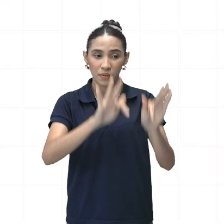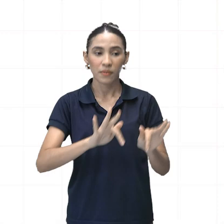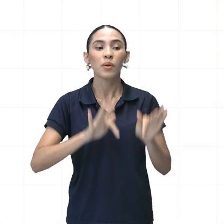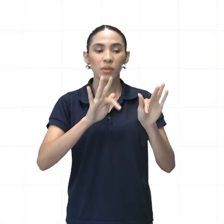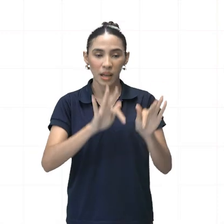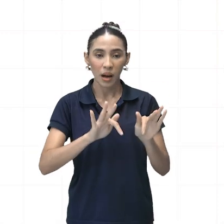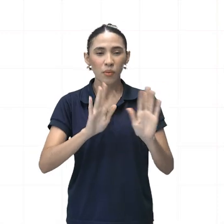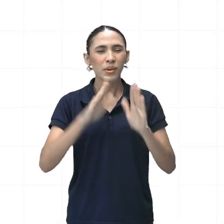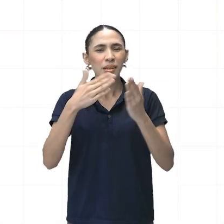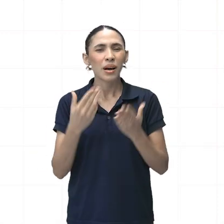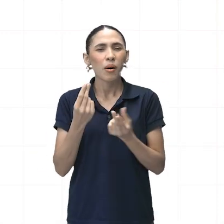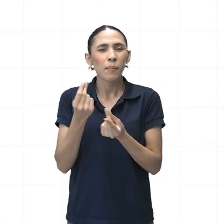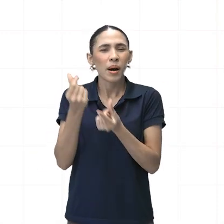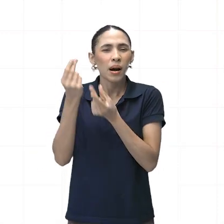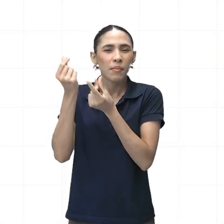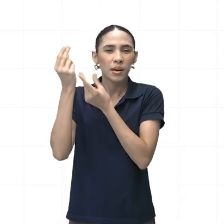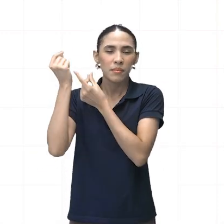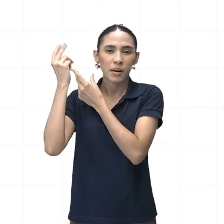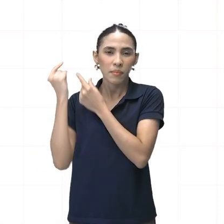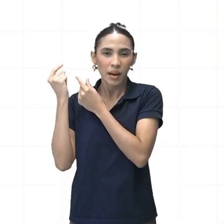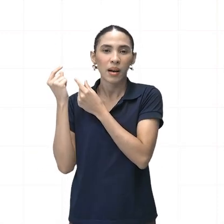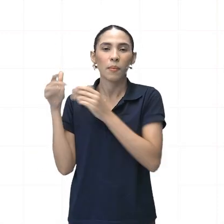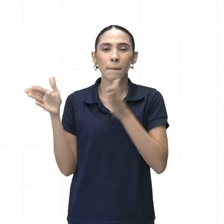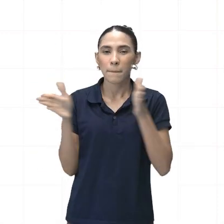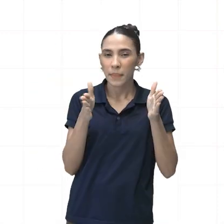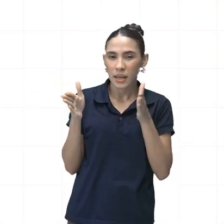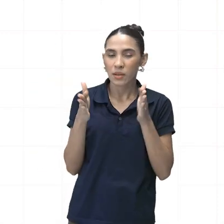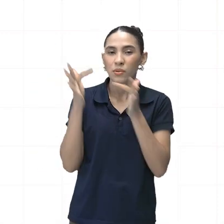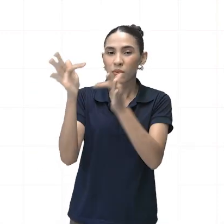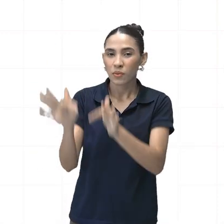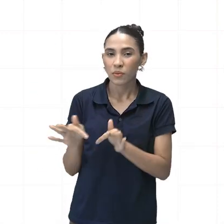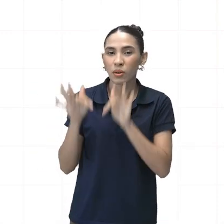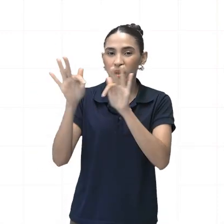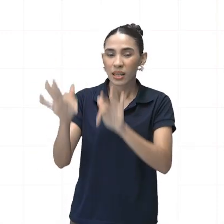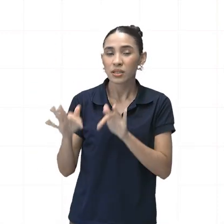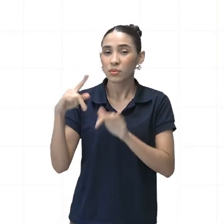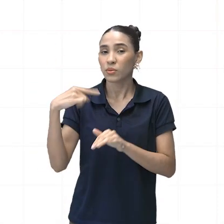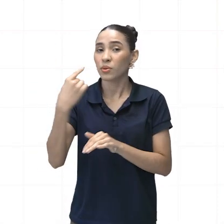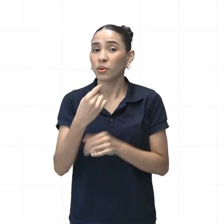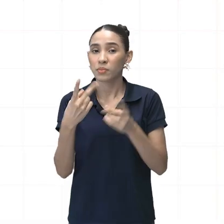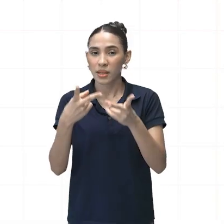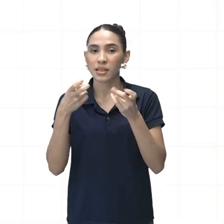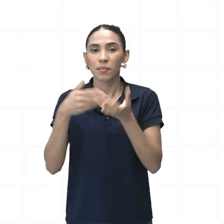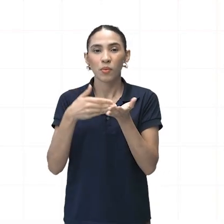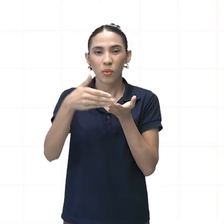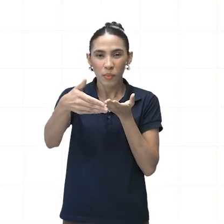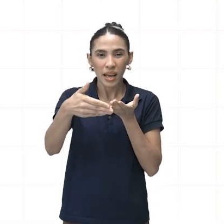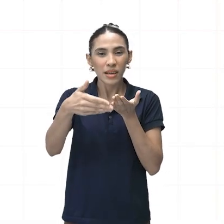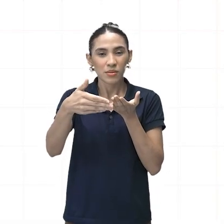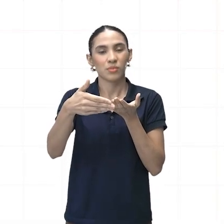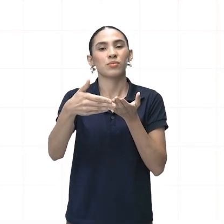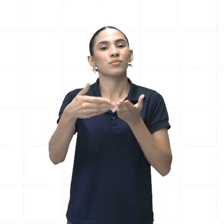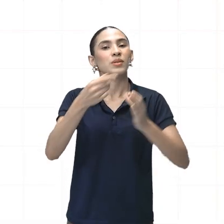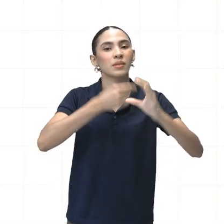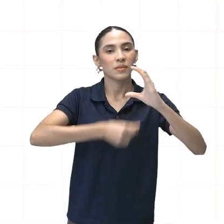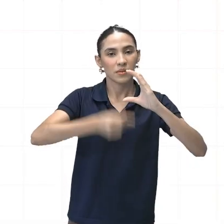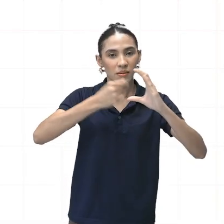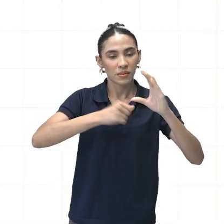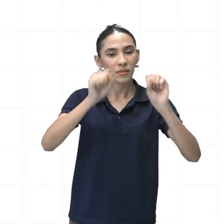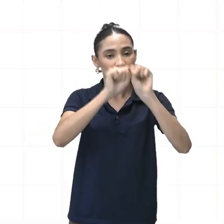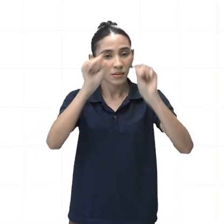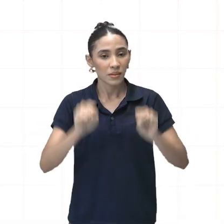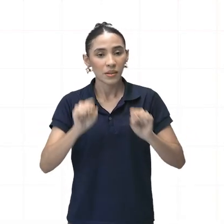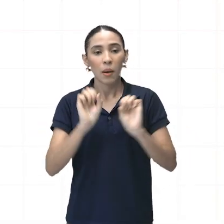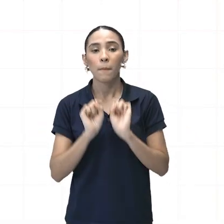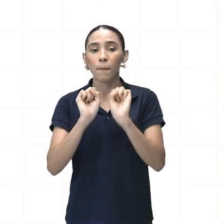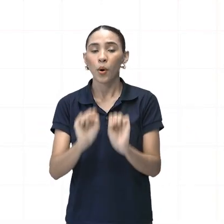Então, desde lá do período no contexto do feudalismo, a gente observa esse início do sistema capitalista. Então, a